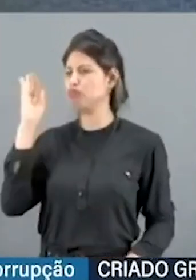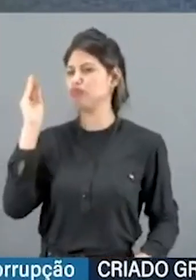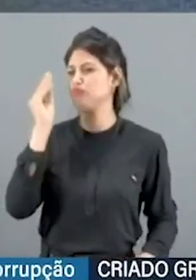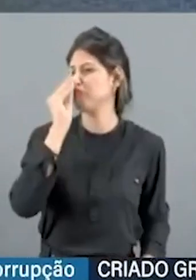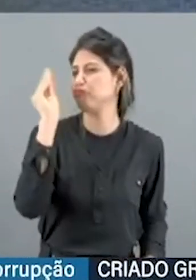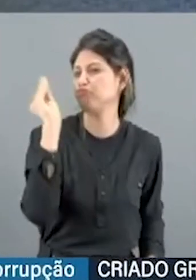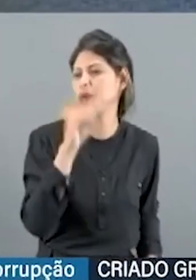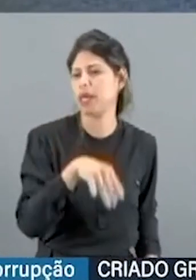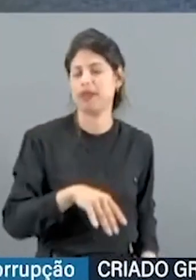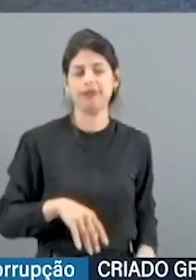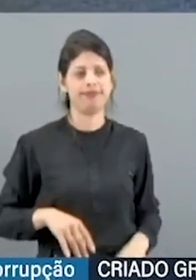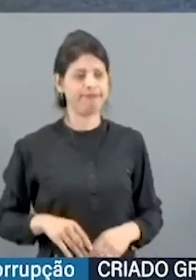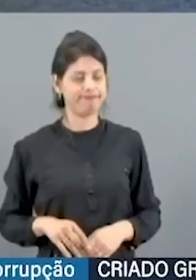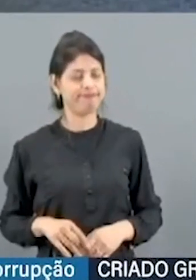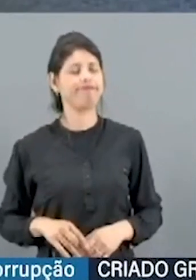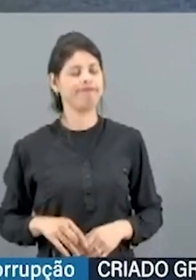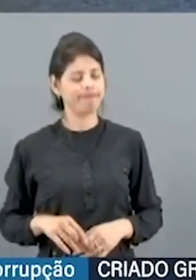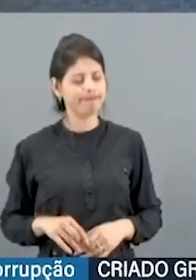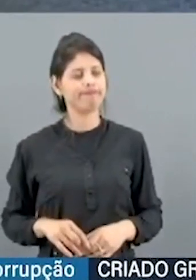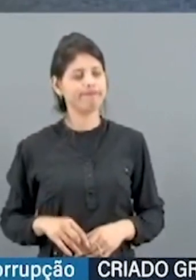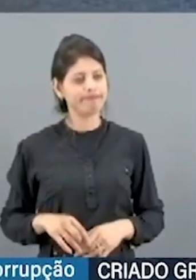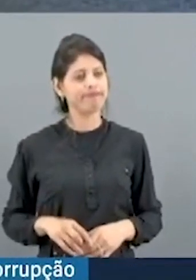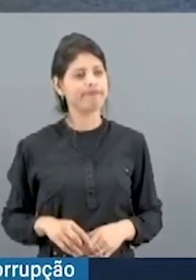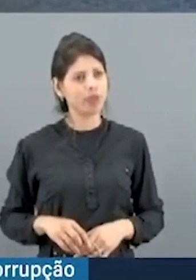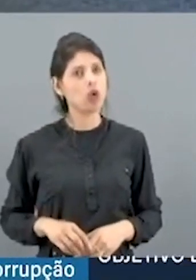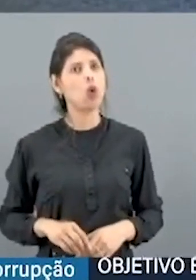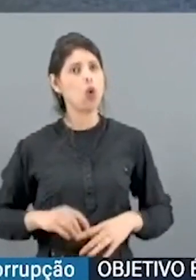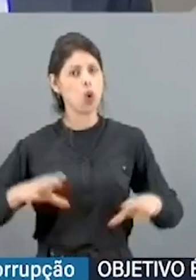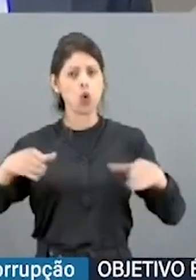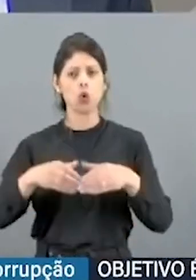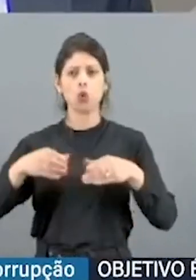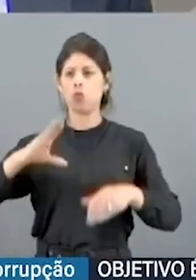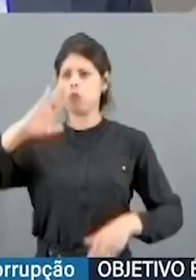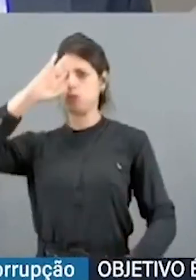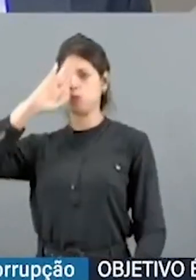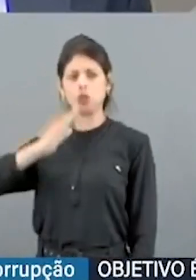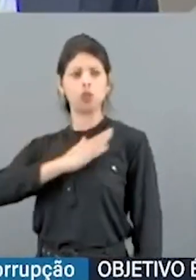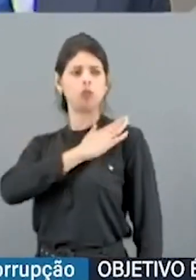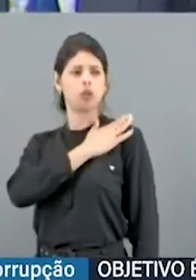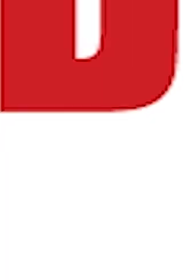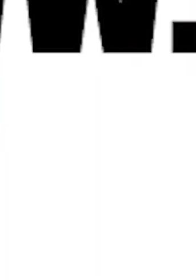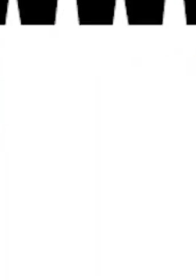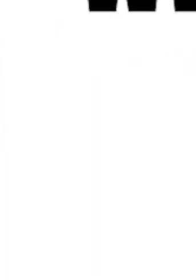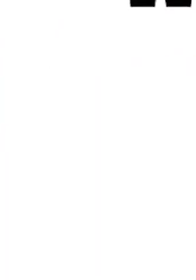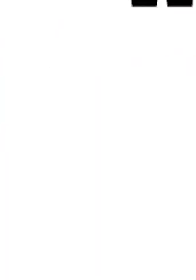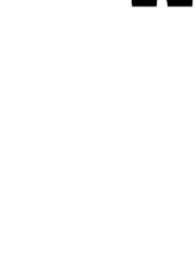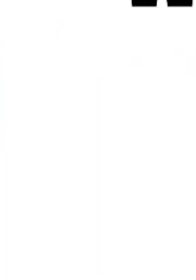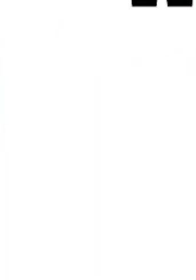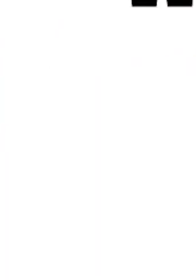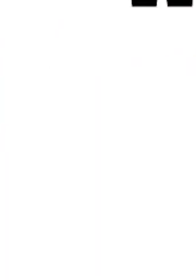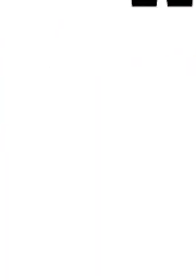solenemente o grande exército brasileiro Muito obrigado